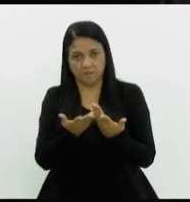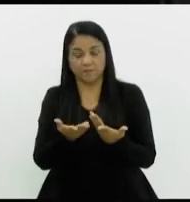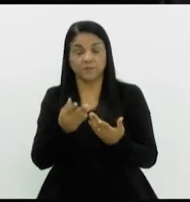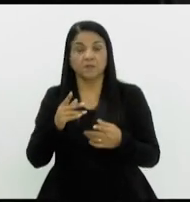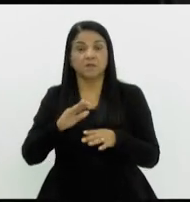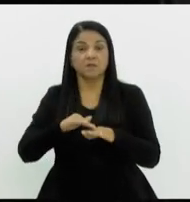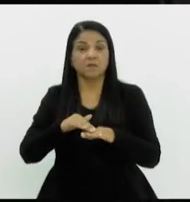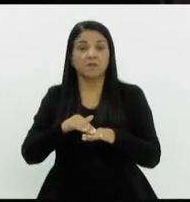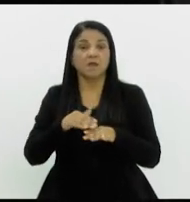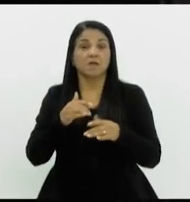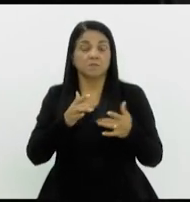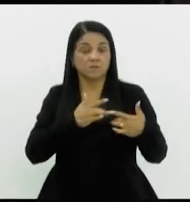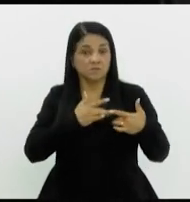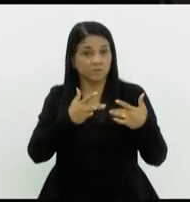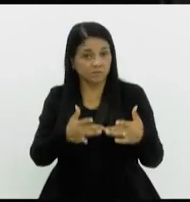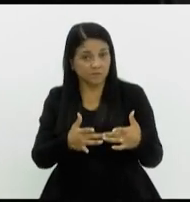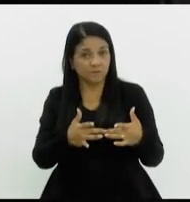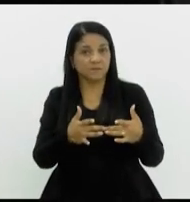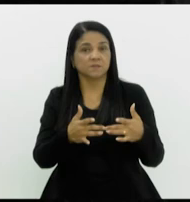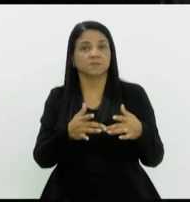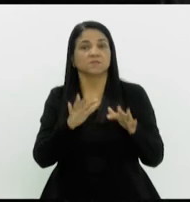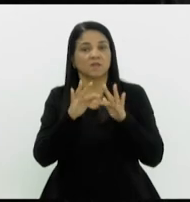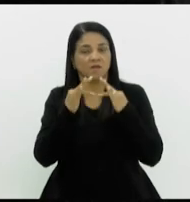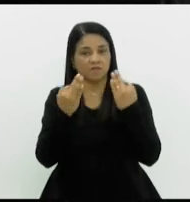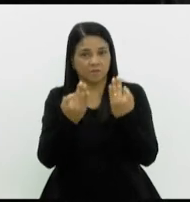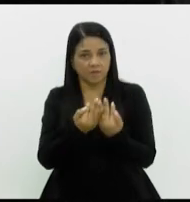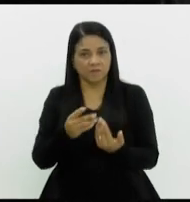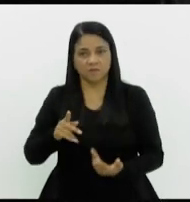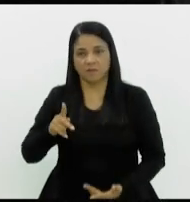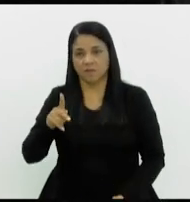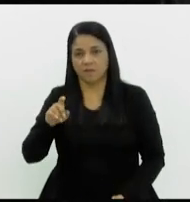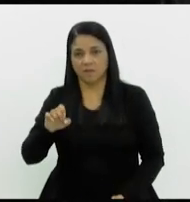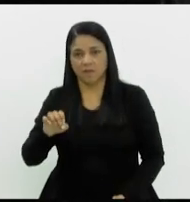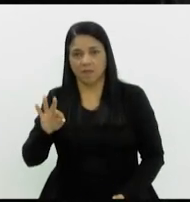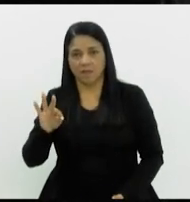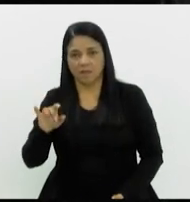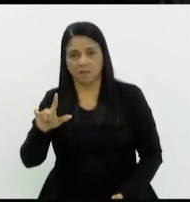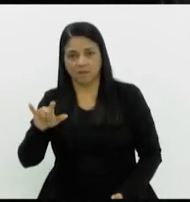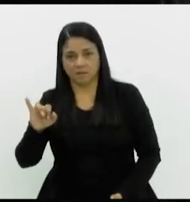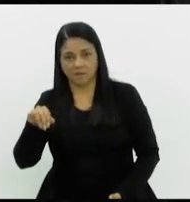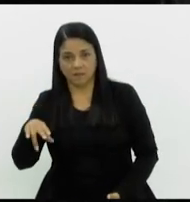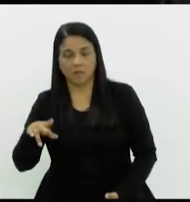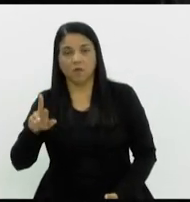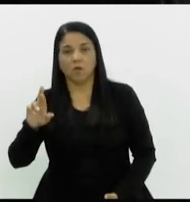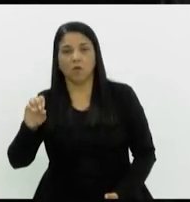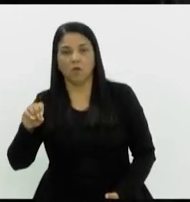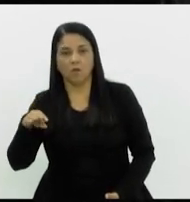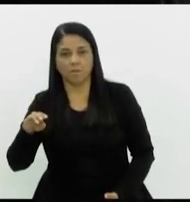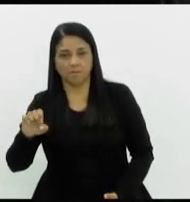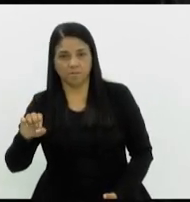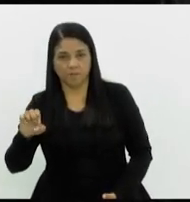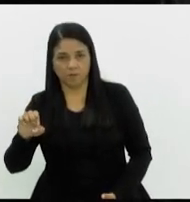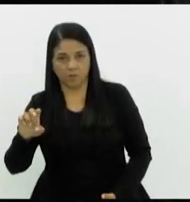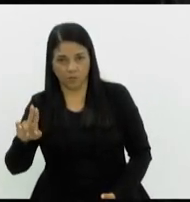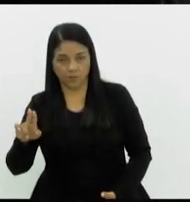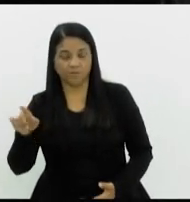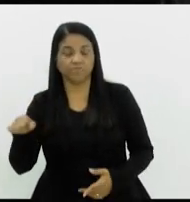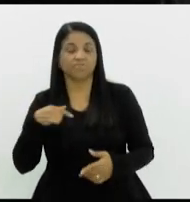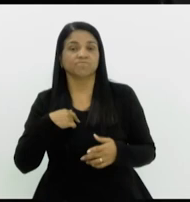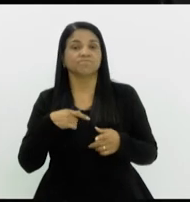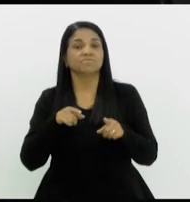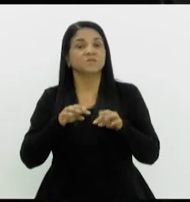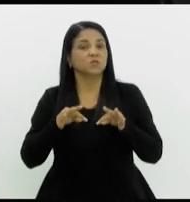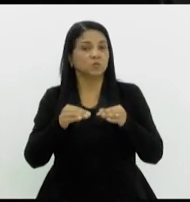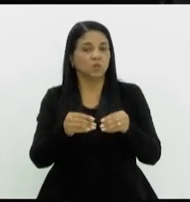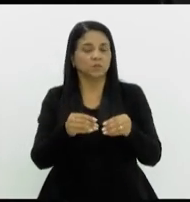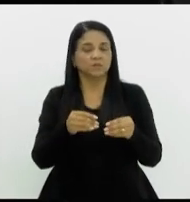isso, a minha solidariedade à família da Kathleen Romeu. Seguimos por Kathleen Romeu e por todos aqueles e aquelas